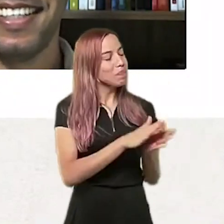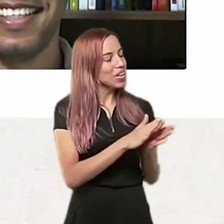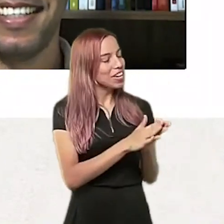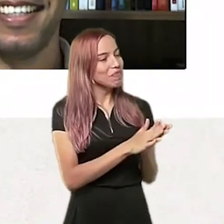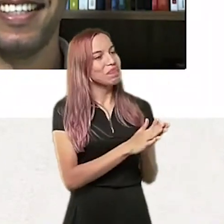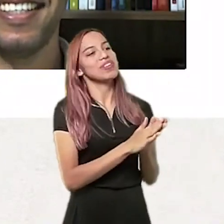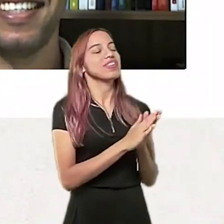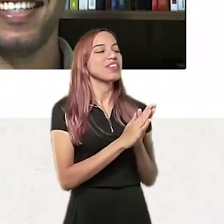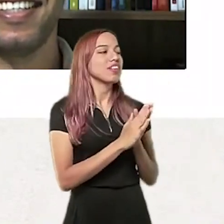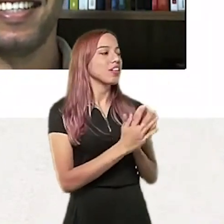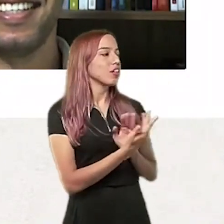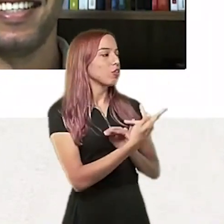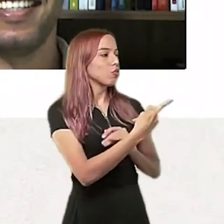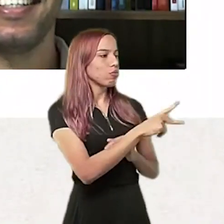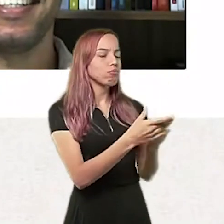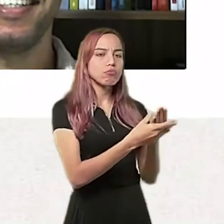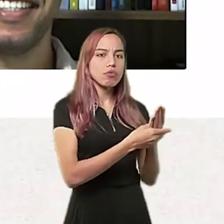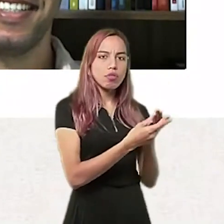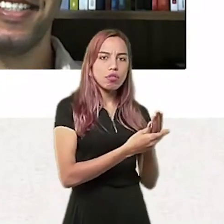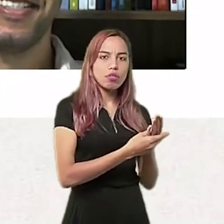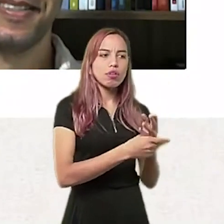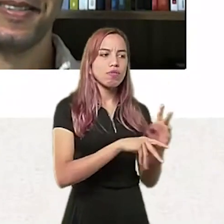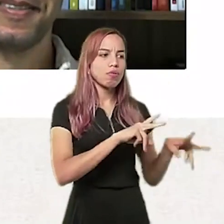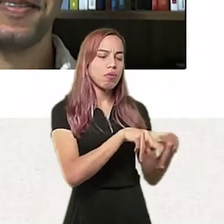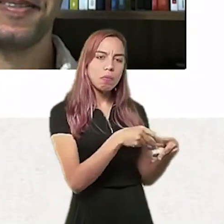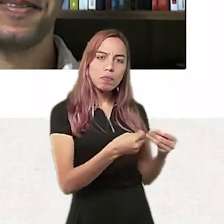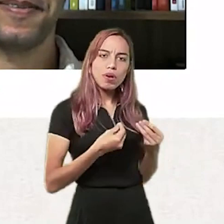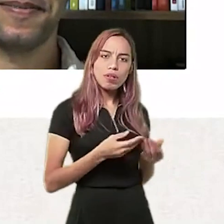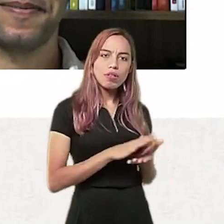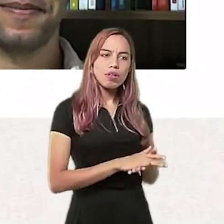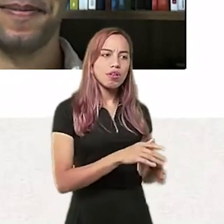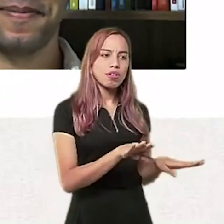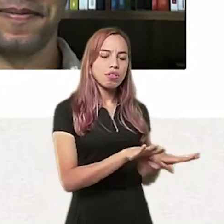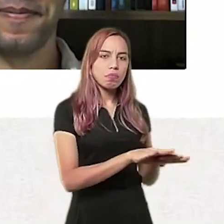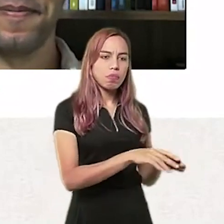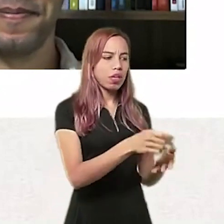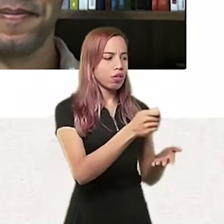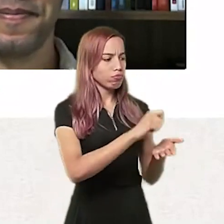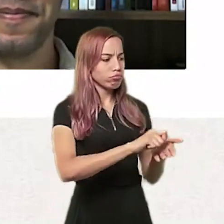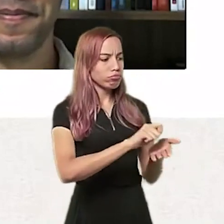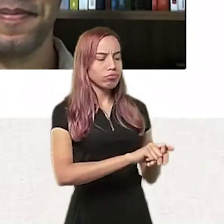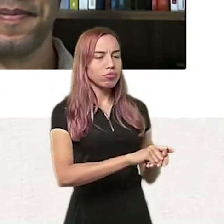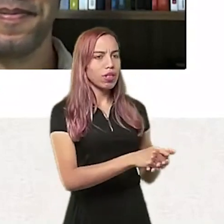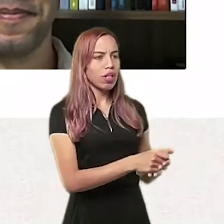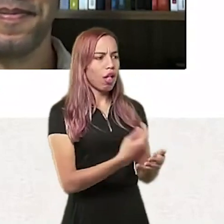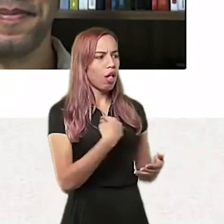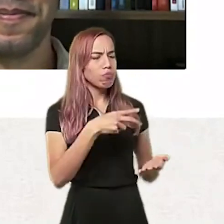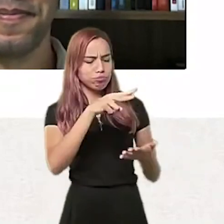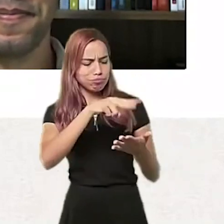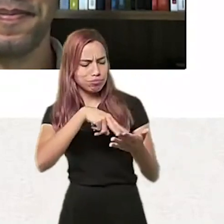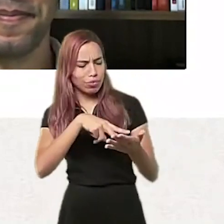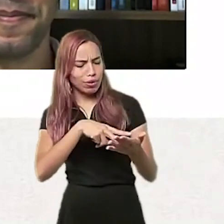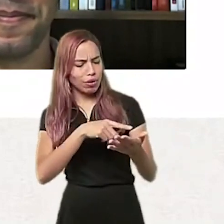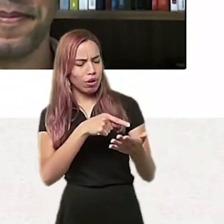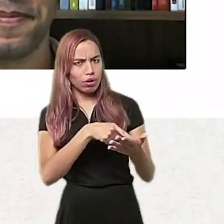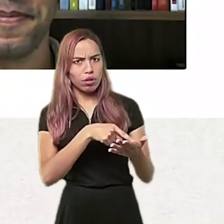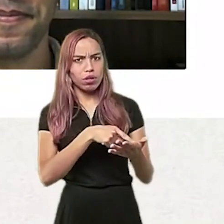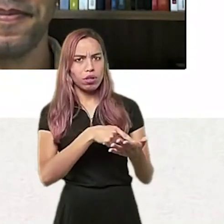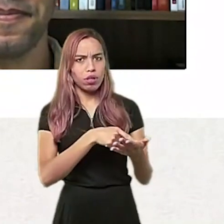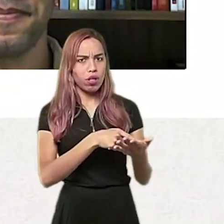do livro, pela sua trajetória como escritor. Eu li aqui a sua biografia oficial, que a gente